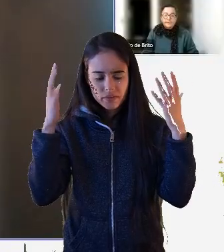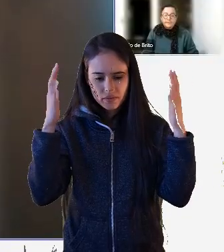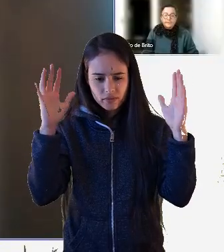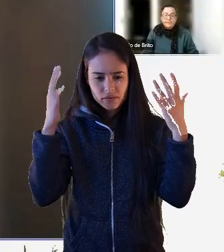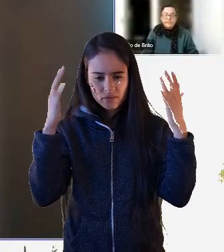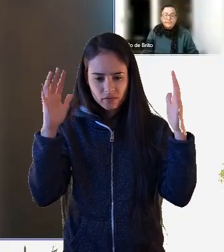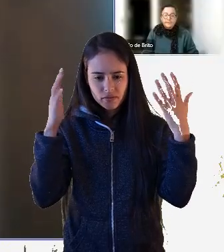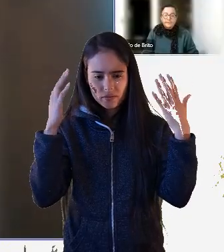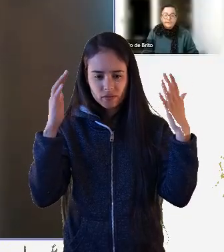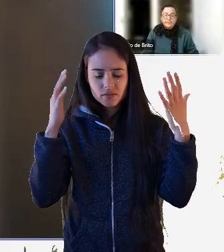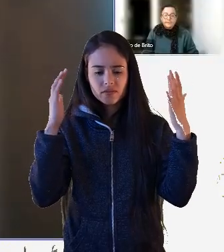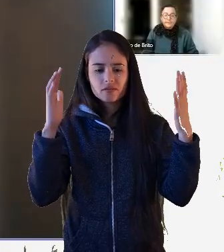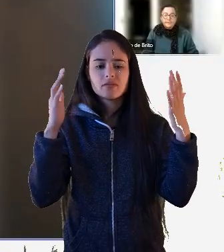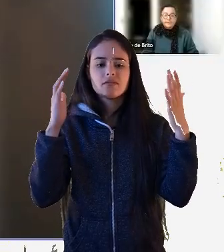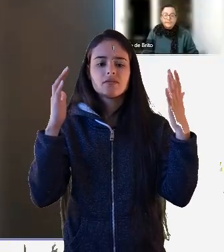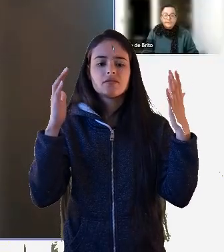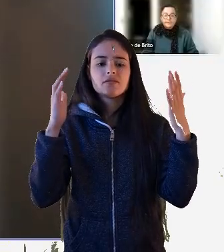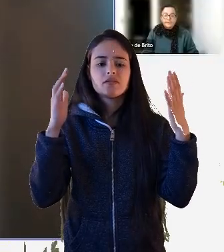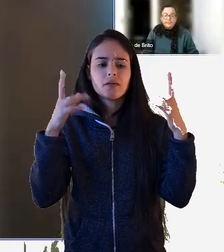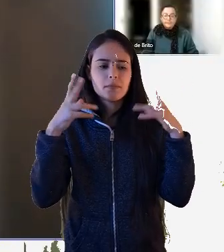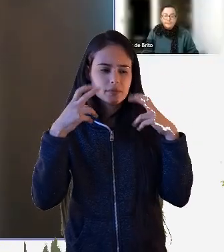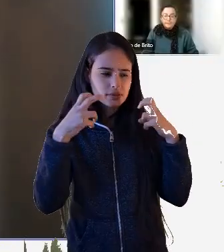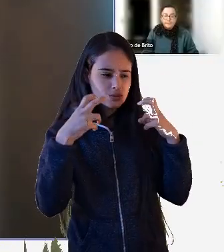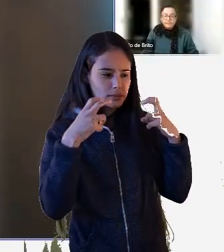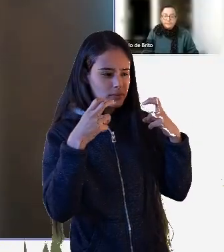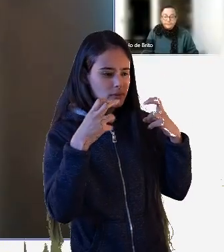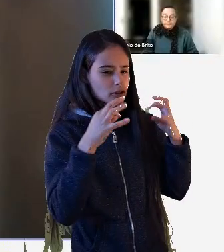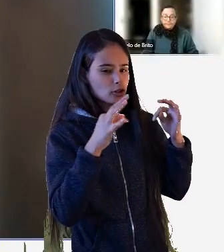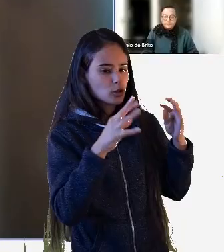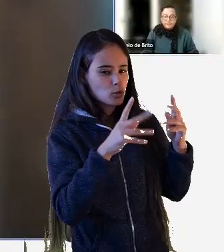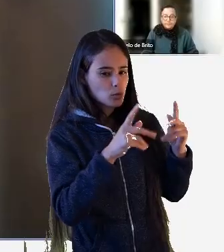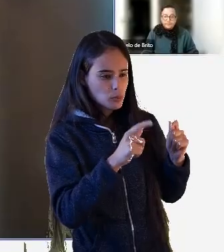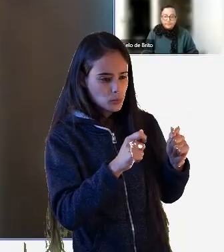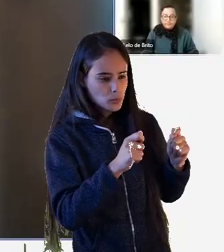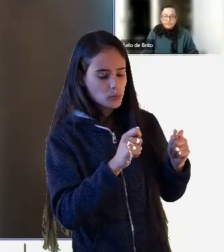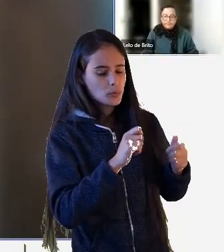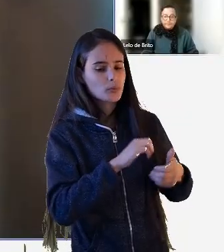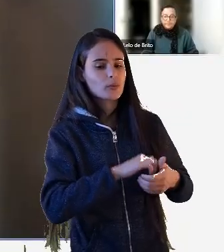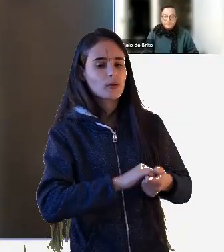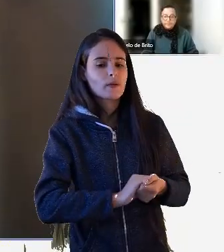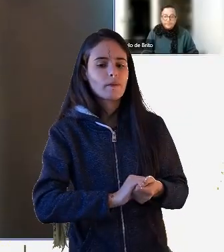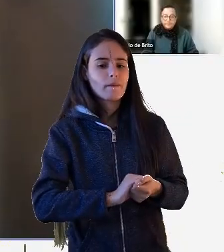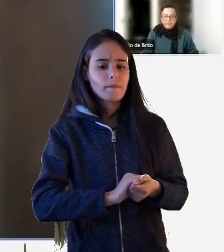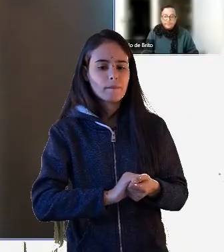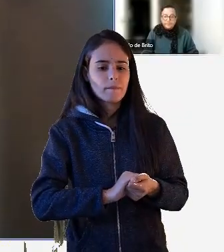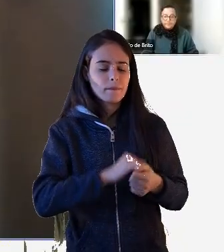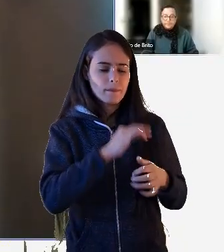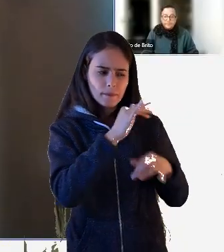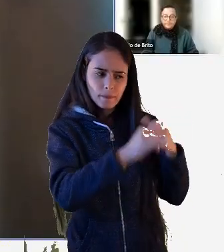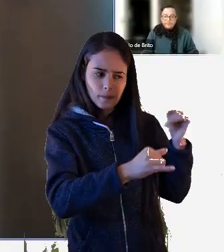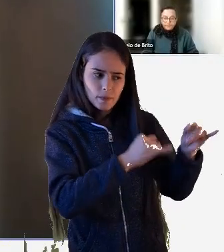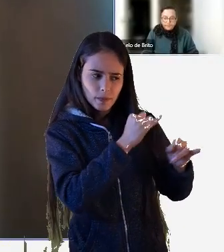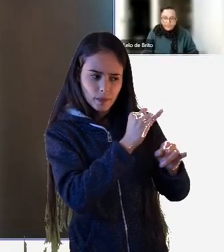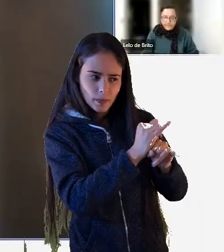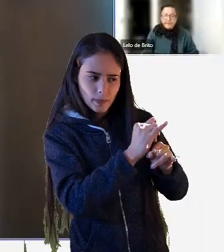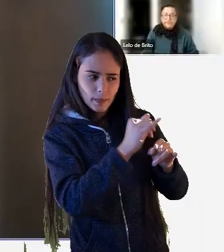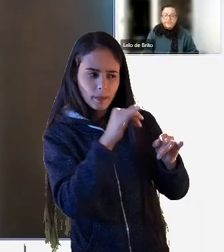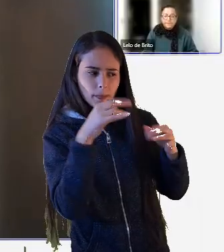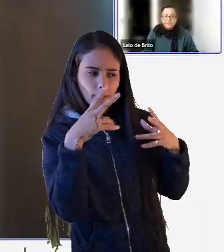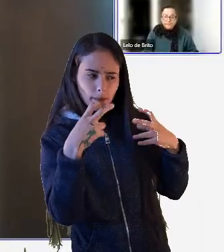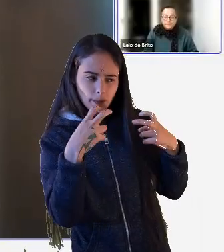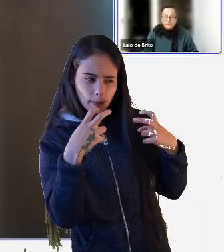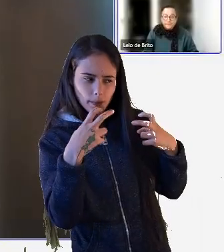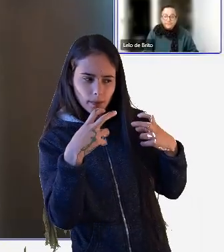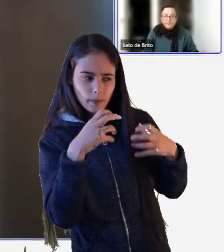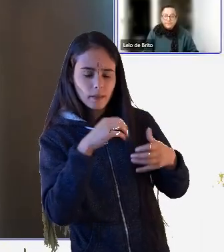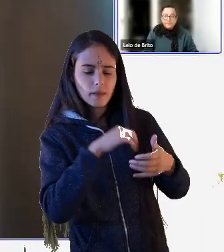ser, assim, né, elogiados sempre, porque eles minam muito, a nossa força é muito minada, né? A gente vai É.